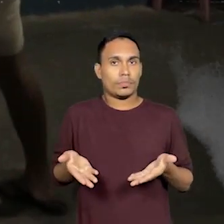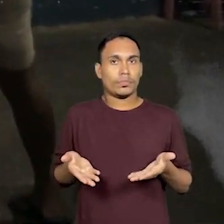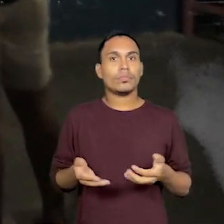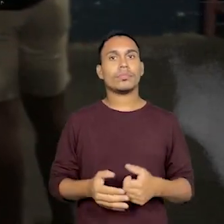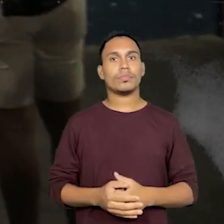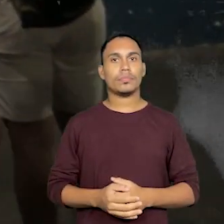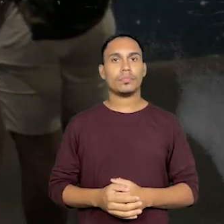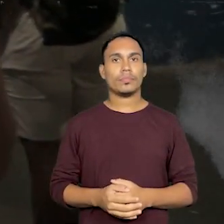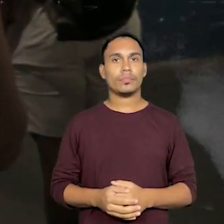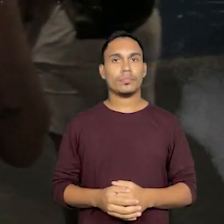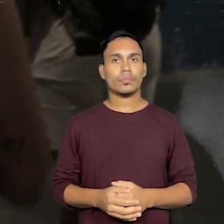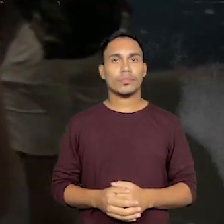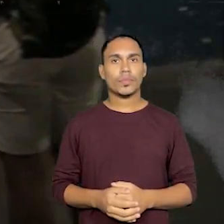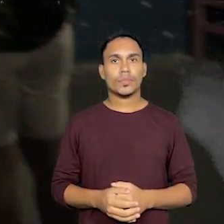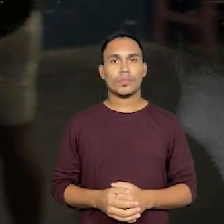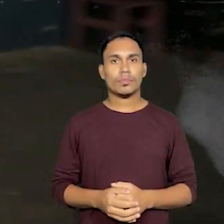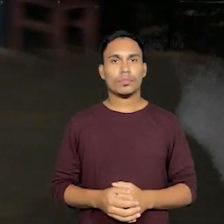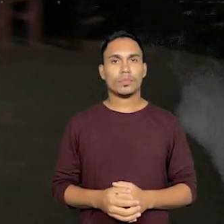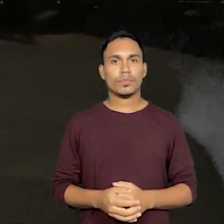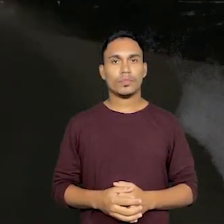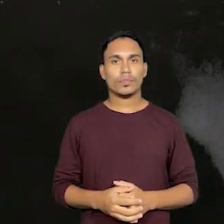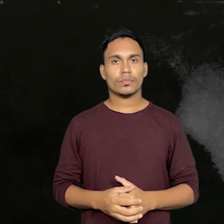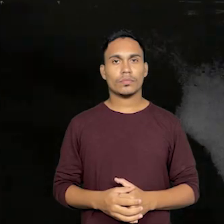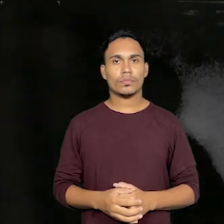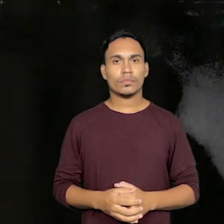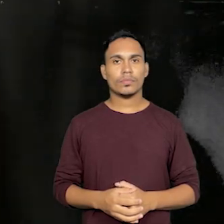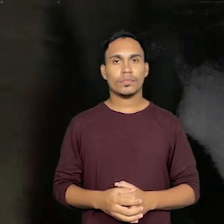Clarissa e John observam cada banner.